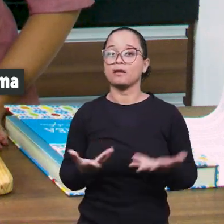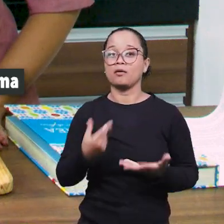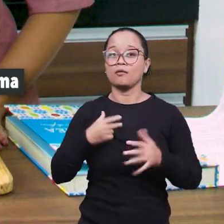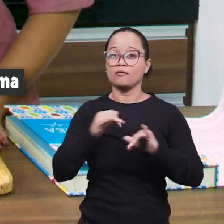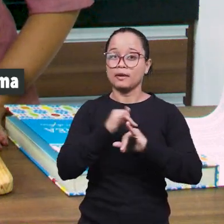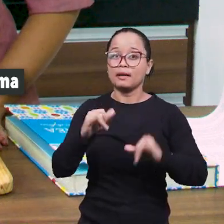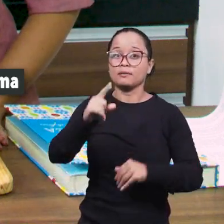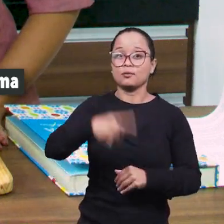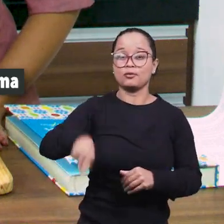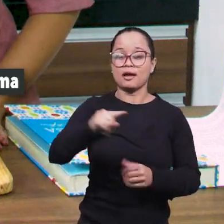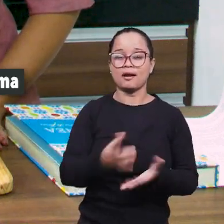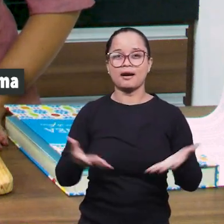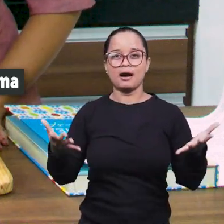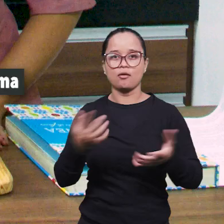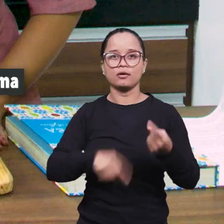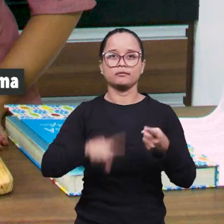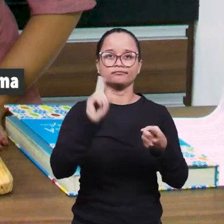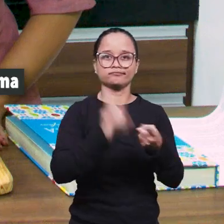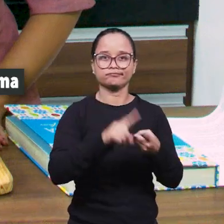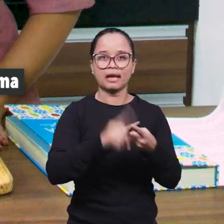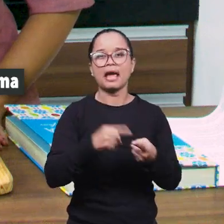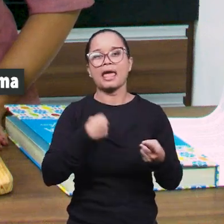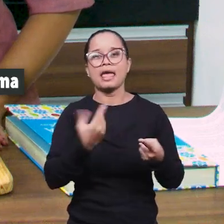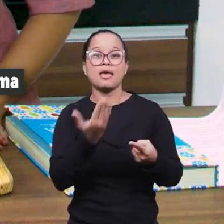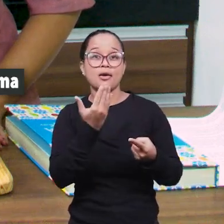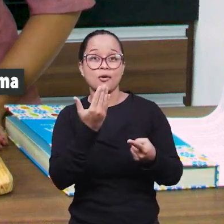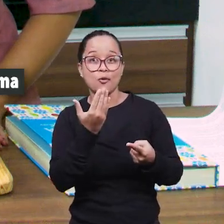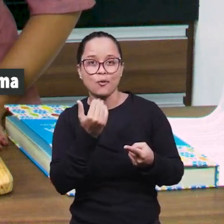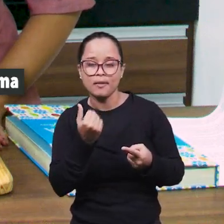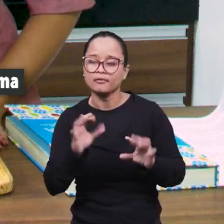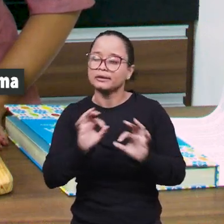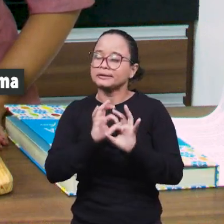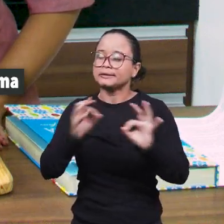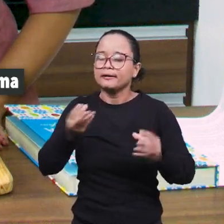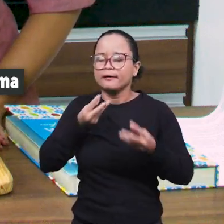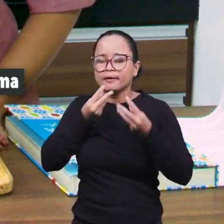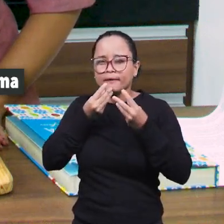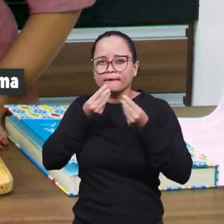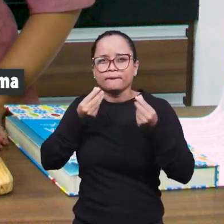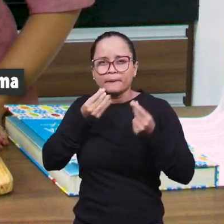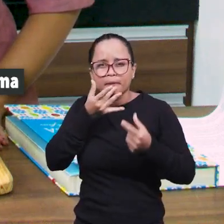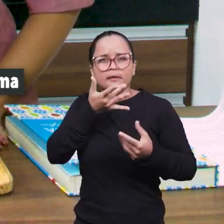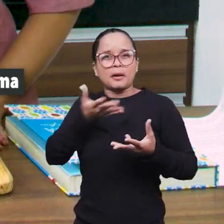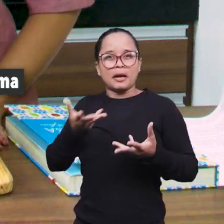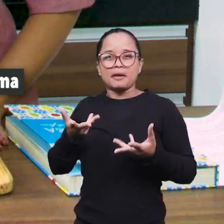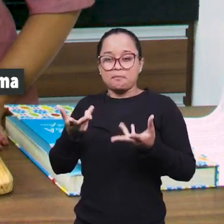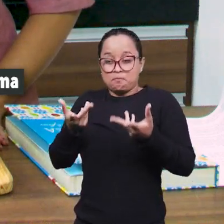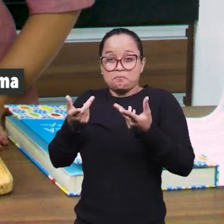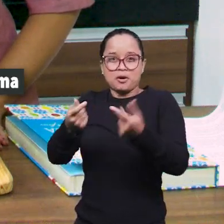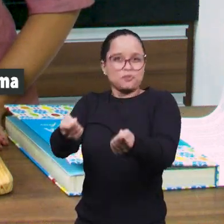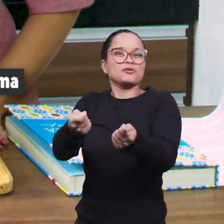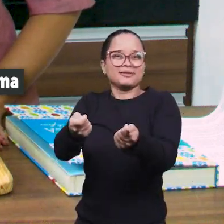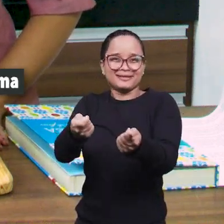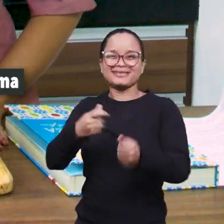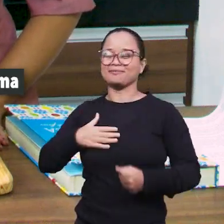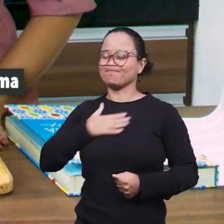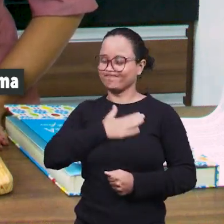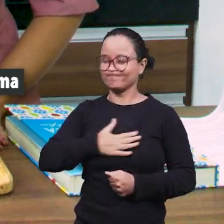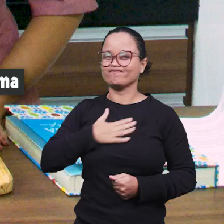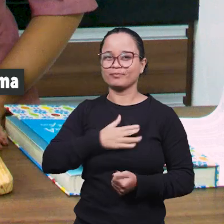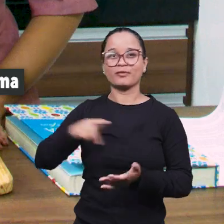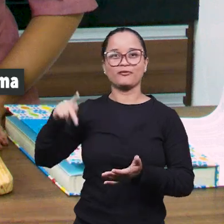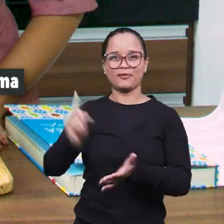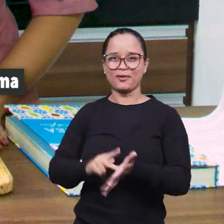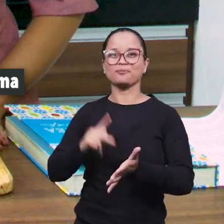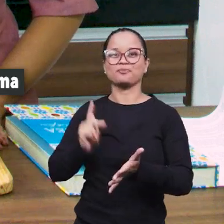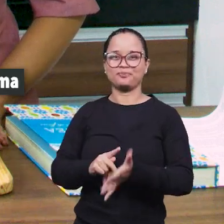vocês que a primeira vez que eu comi, fui surpreendida, porque é um sabor muito interessante e agrada muita